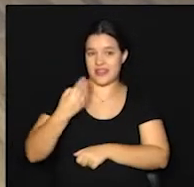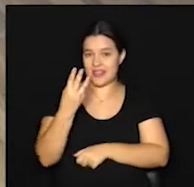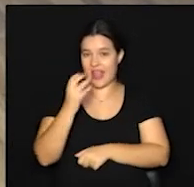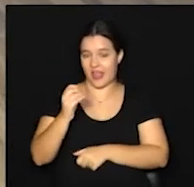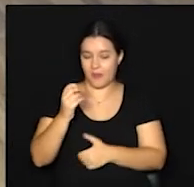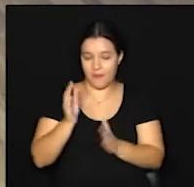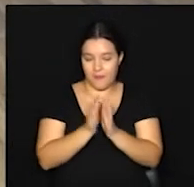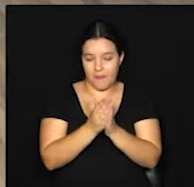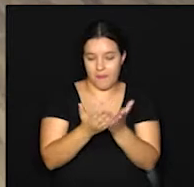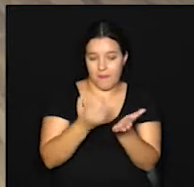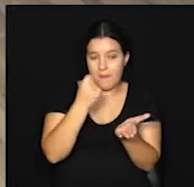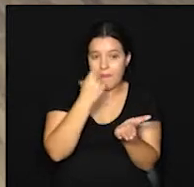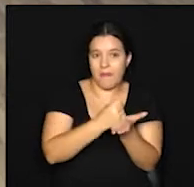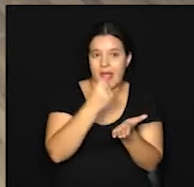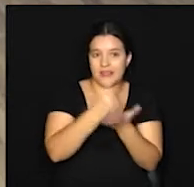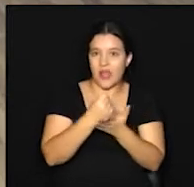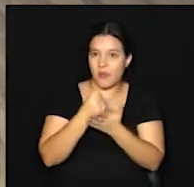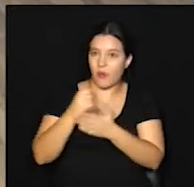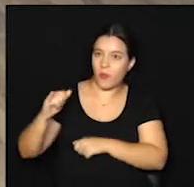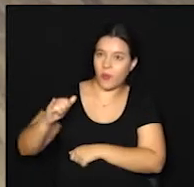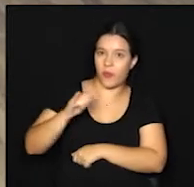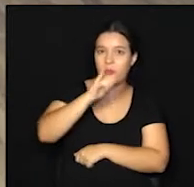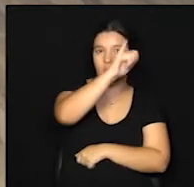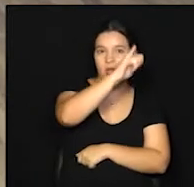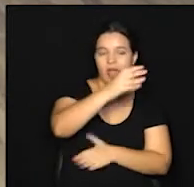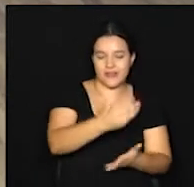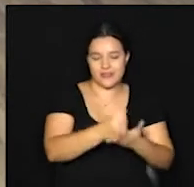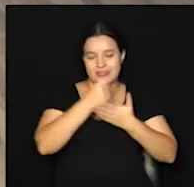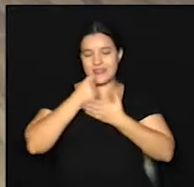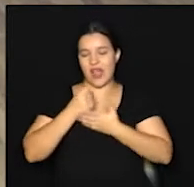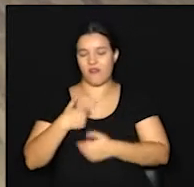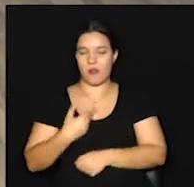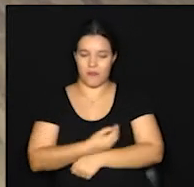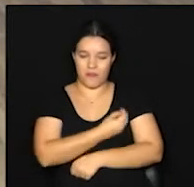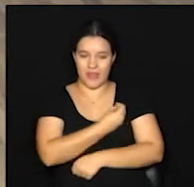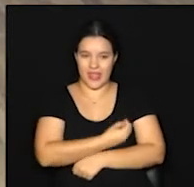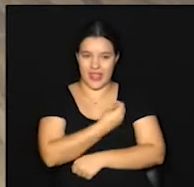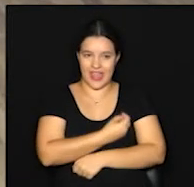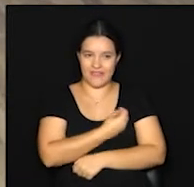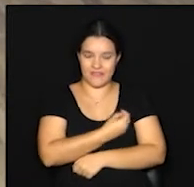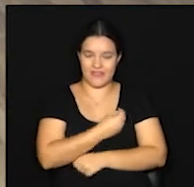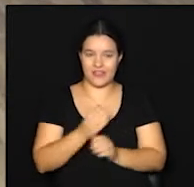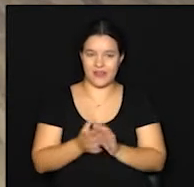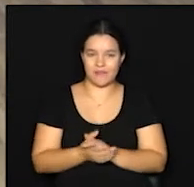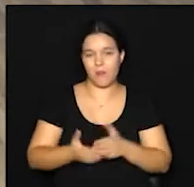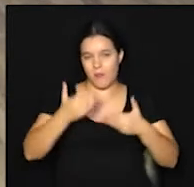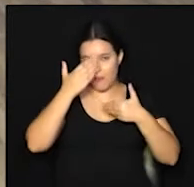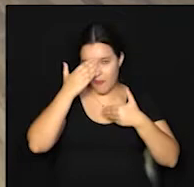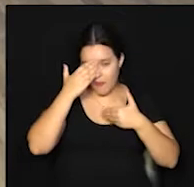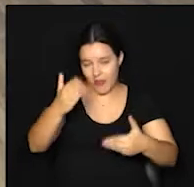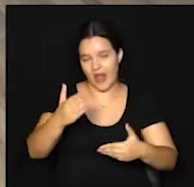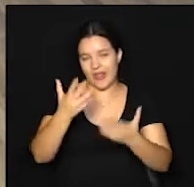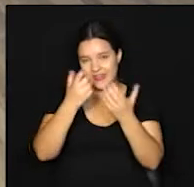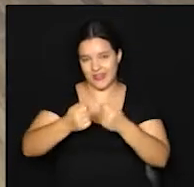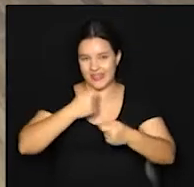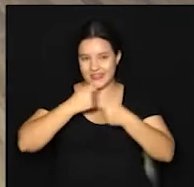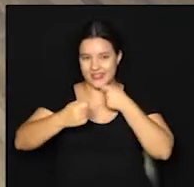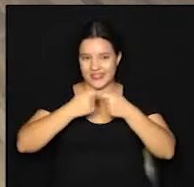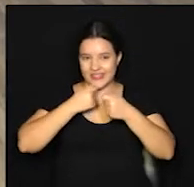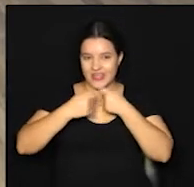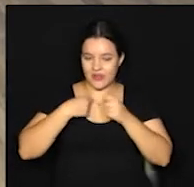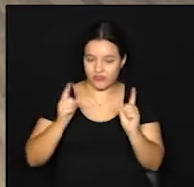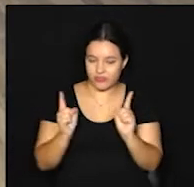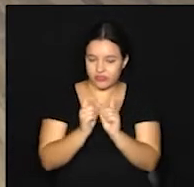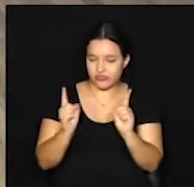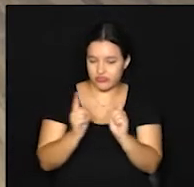convite para esta entrevista e diante deste meu breve relato, mas que você conseguiu ultrapassar todos